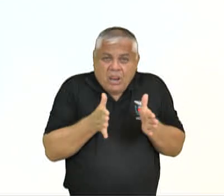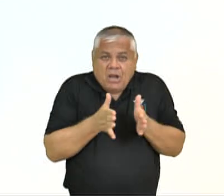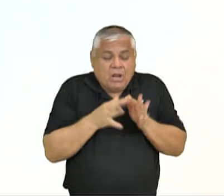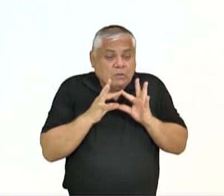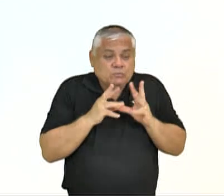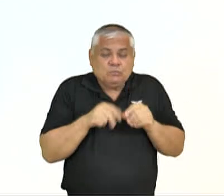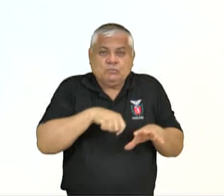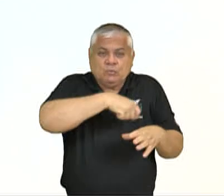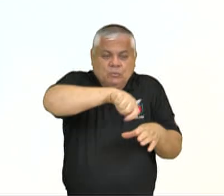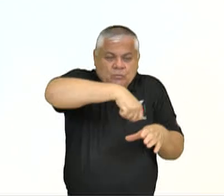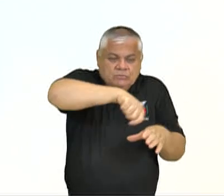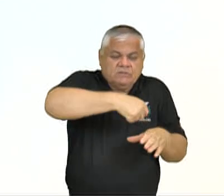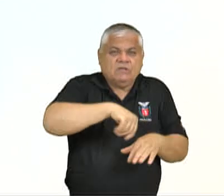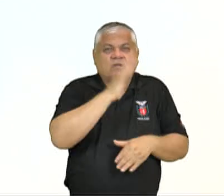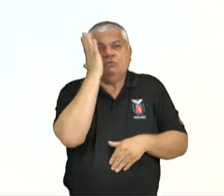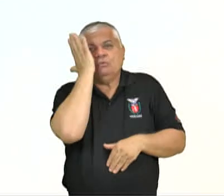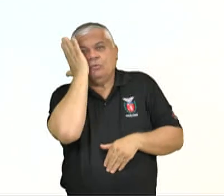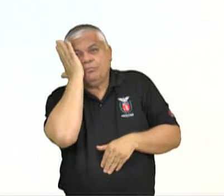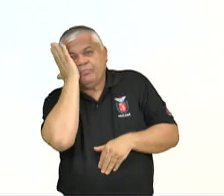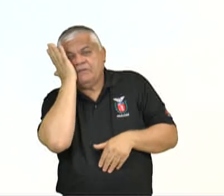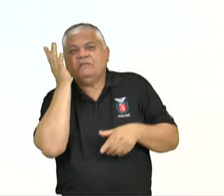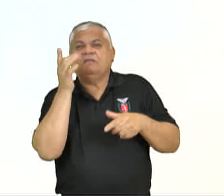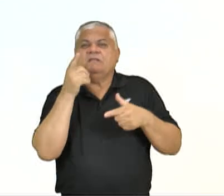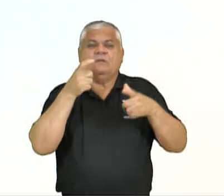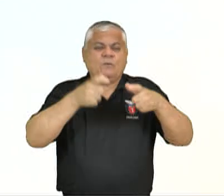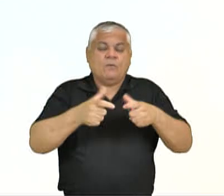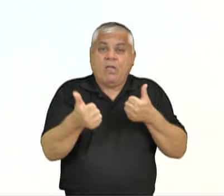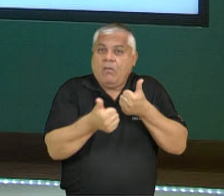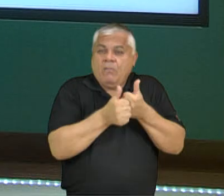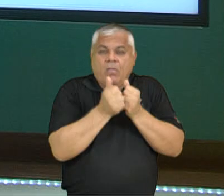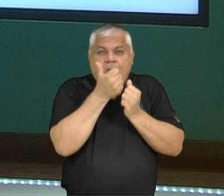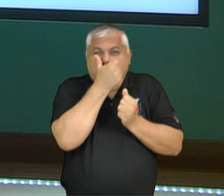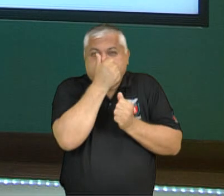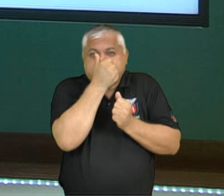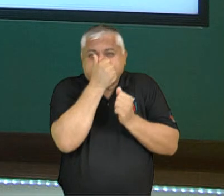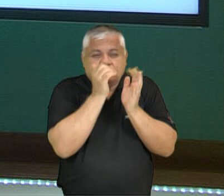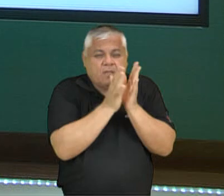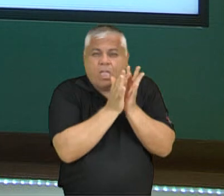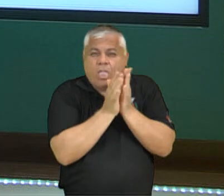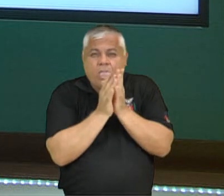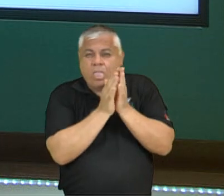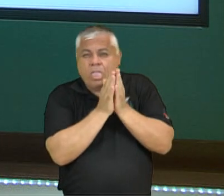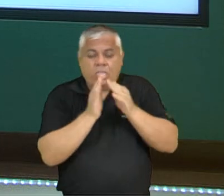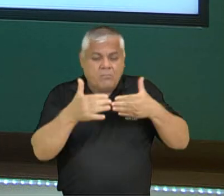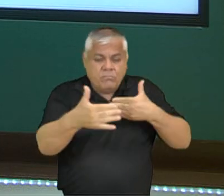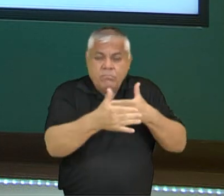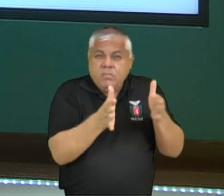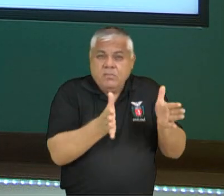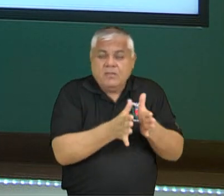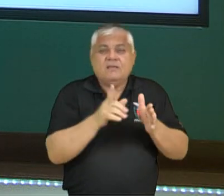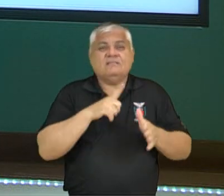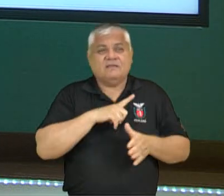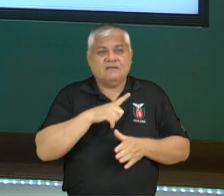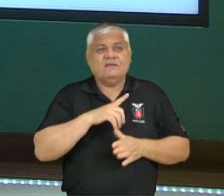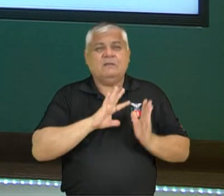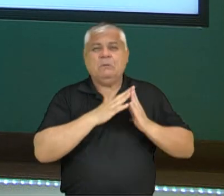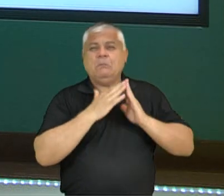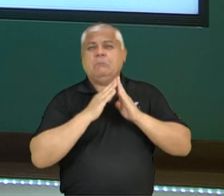para cozinhar, para dormir, né? Os espaços sociais, né? Então essa representação